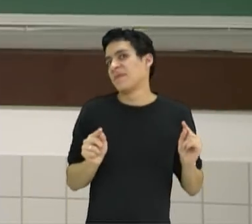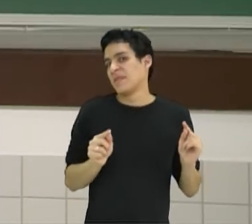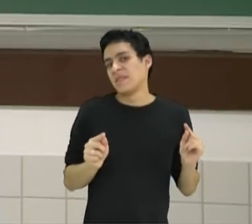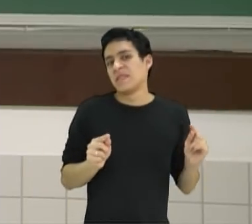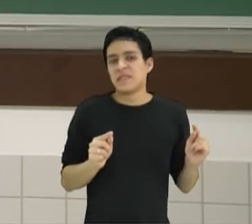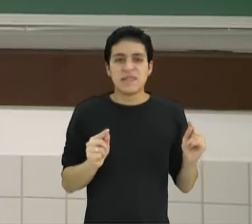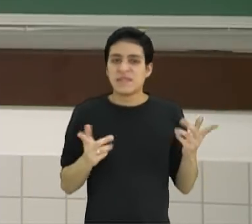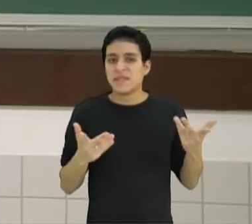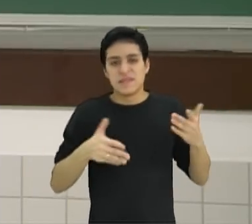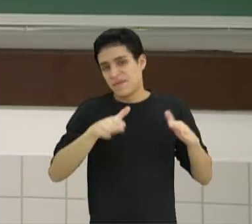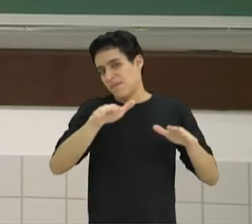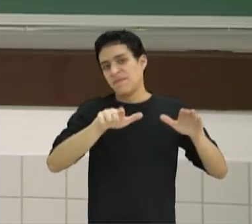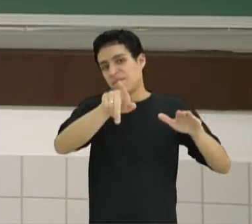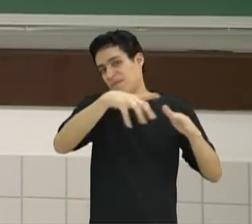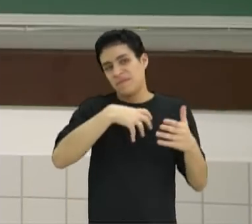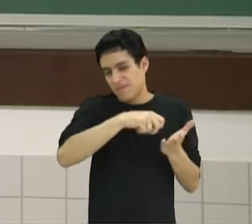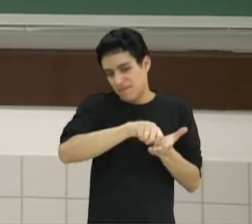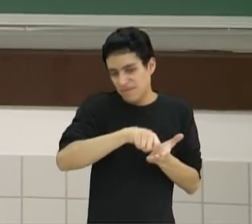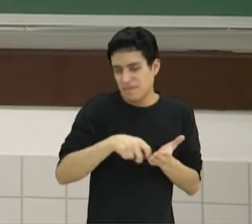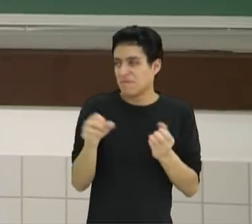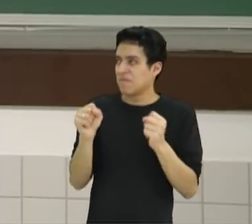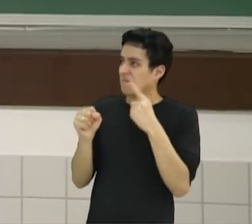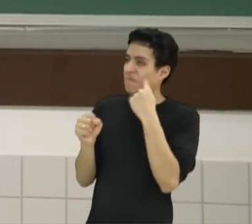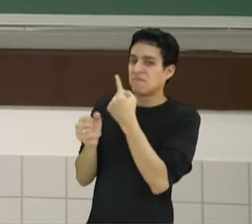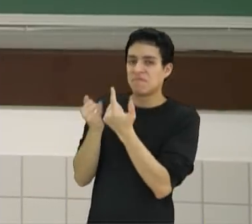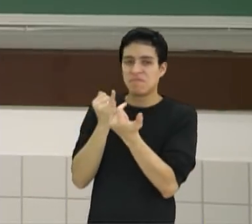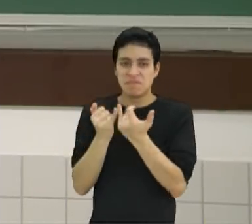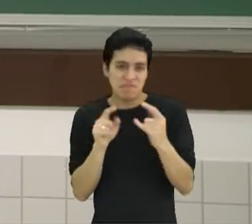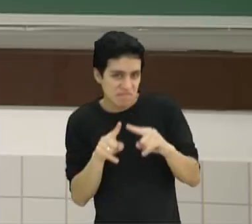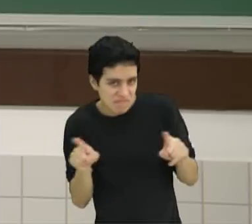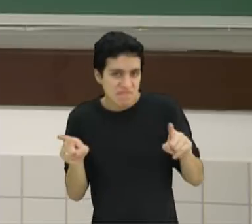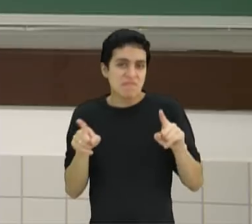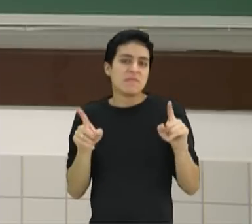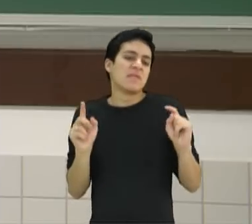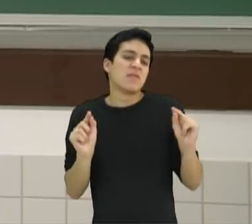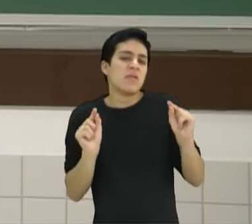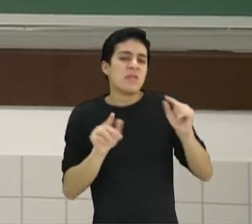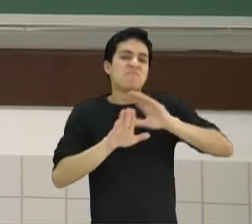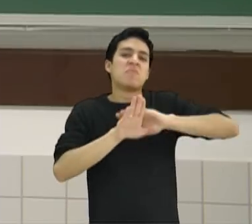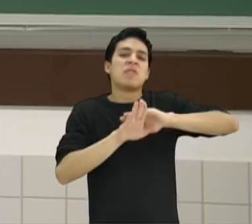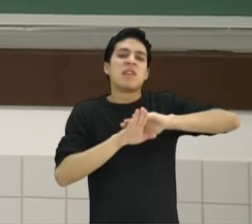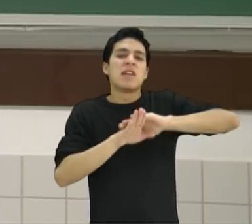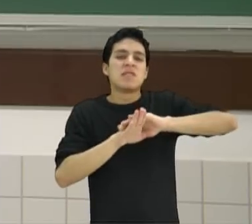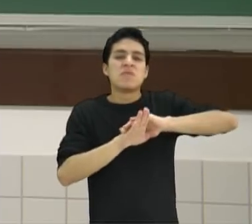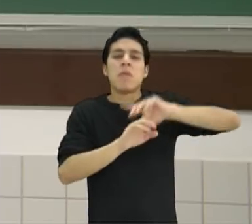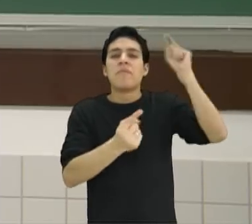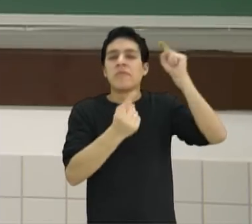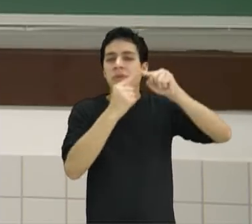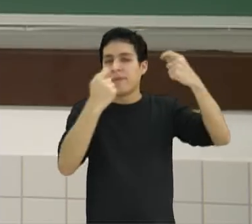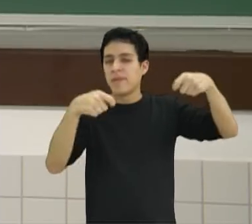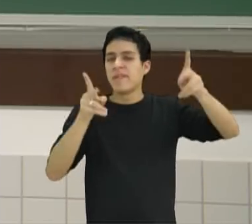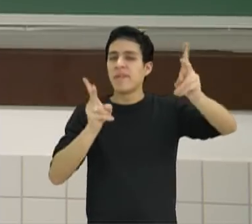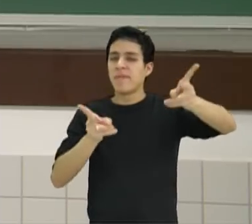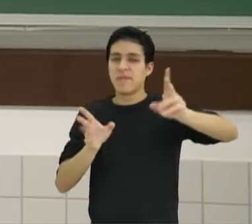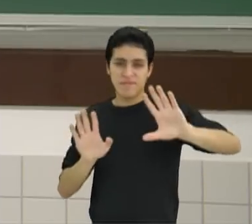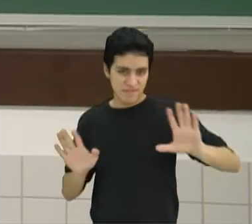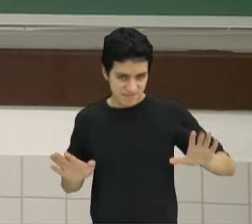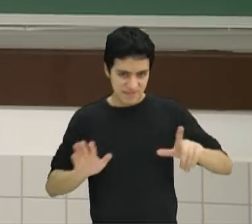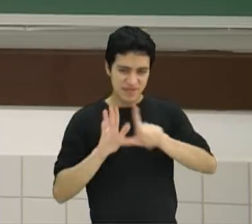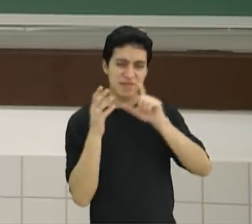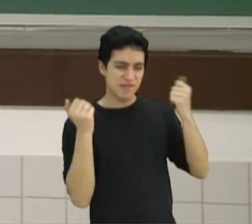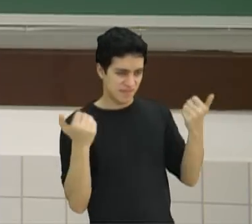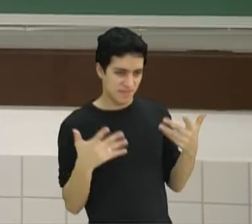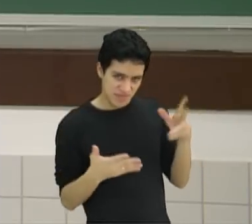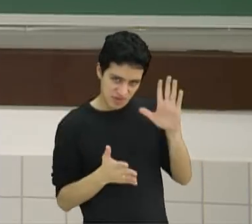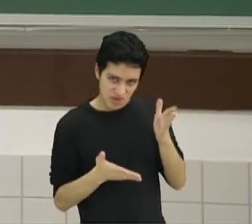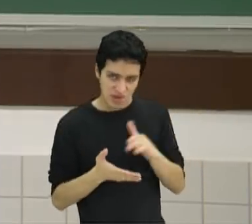mesmas palavras. Algumas palavras vão ser parecidas, óbvio. Mas a ideia tem que ser a mesma. E nós já trabalhamos, já abordei, como eu disse,